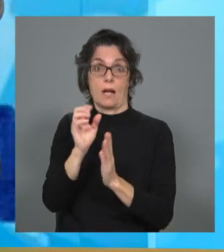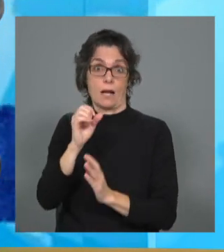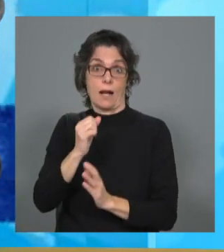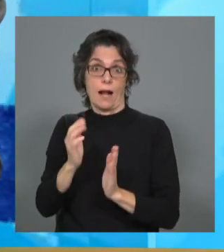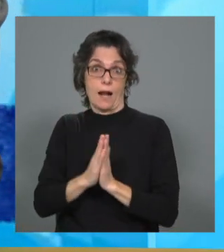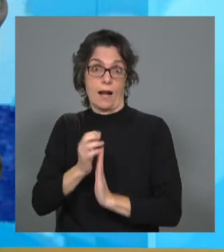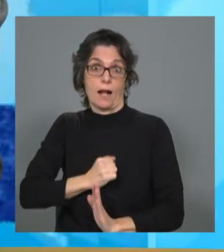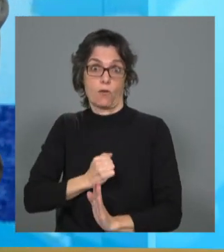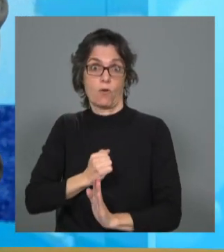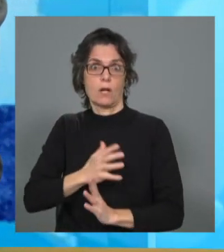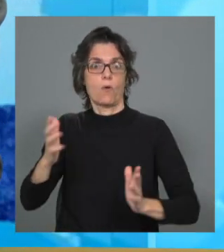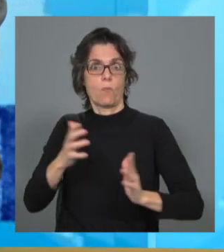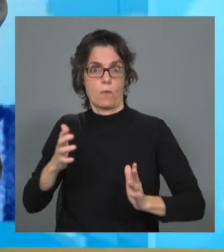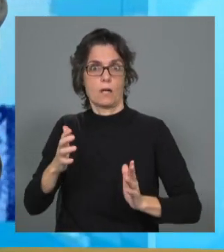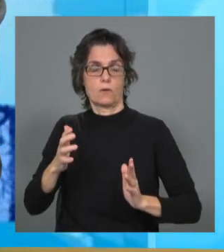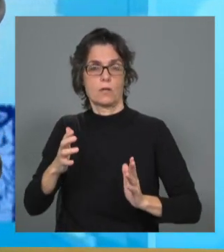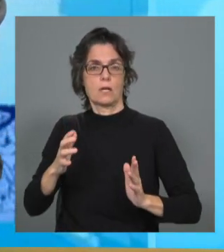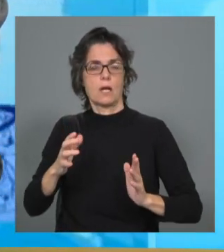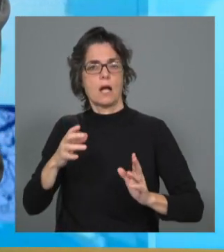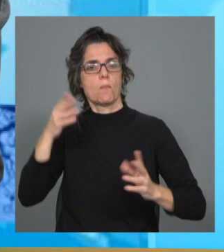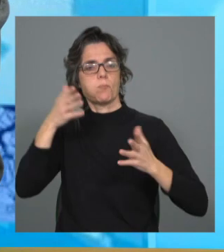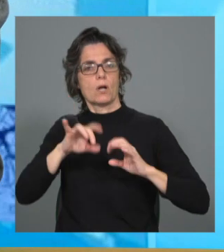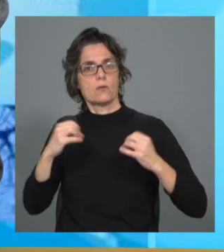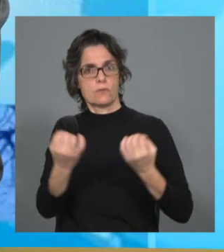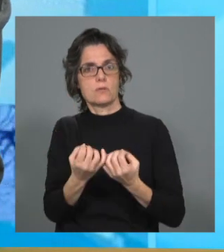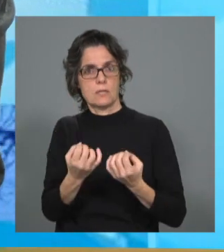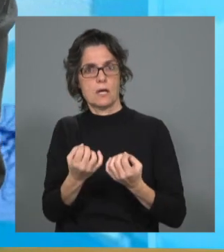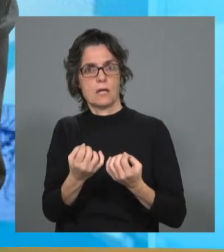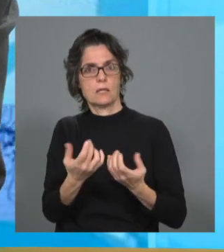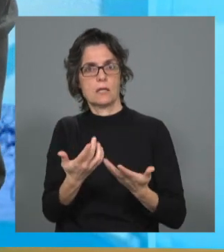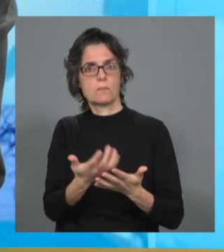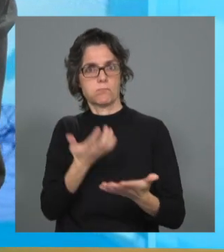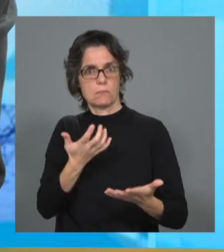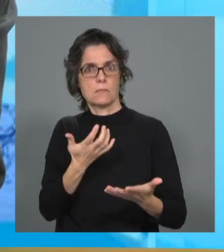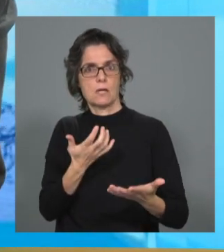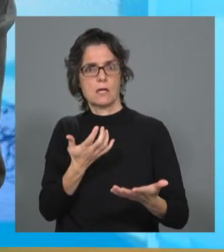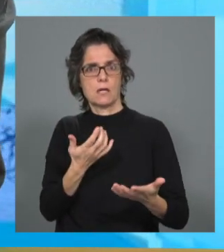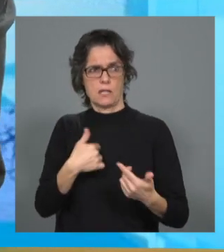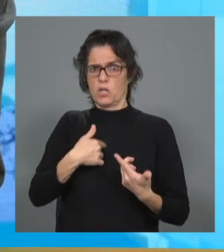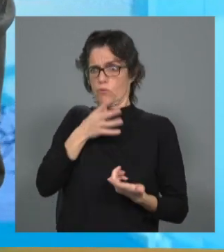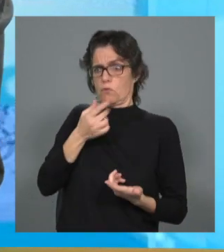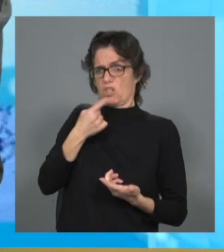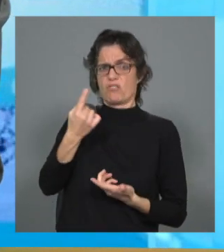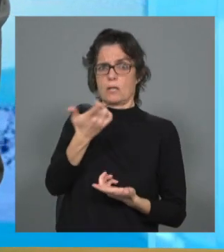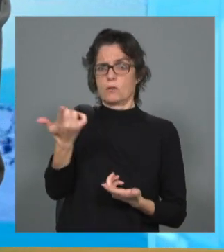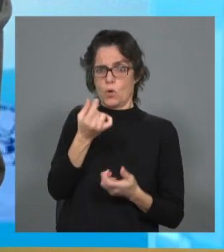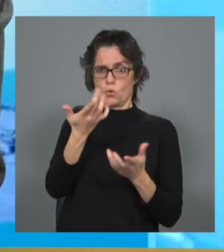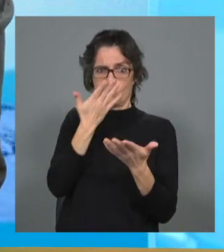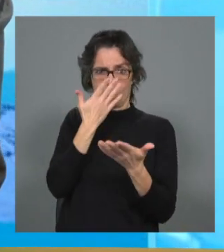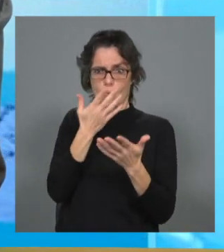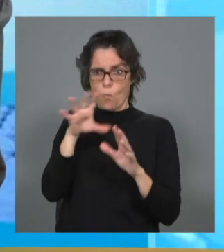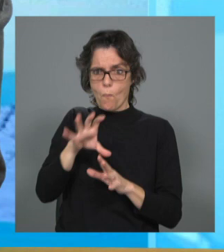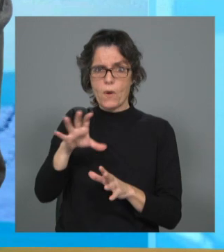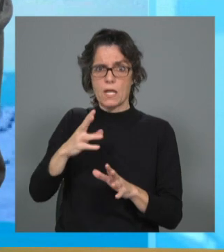uma maioria sociológica imensa, é até estranho que num país tão católico a visibilidade